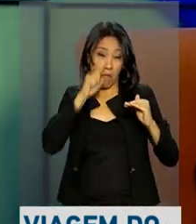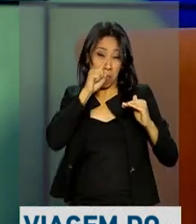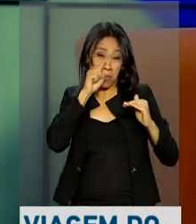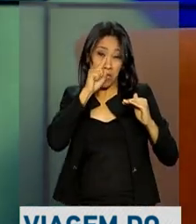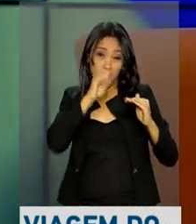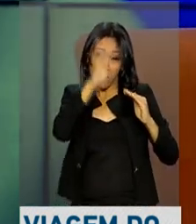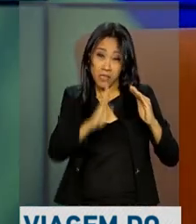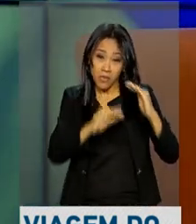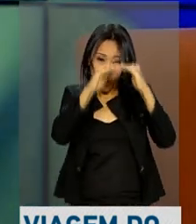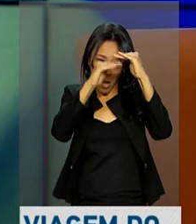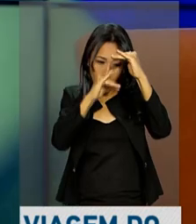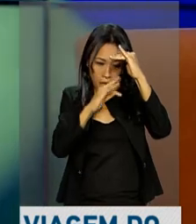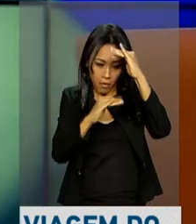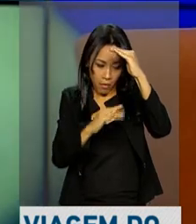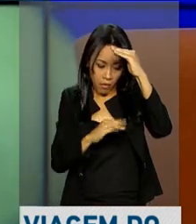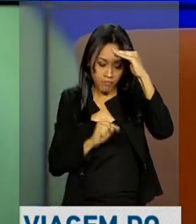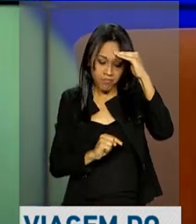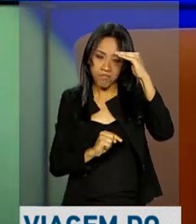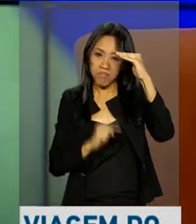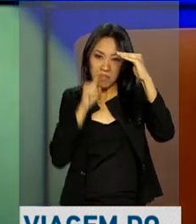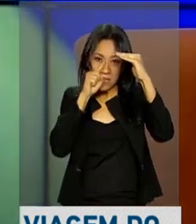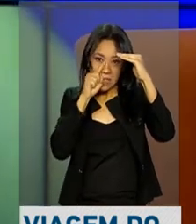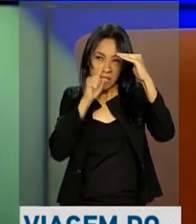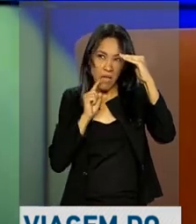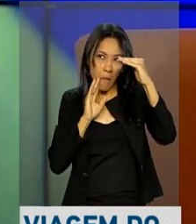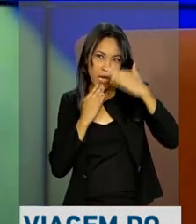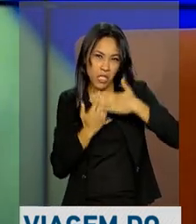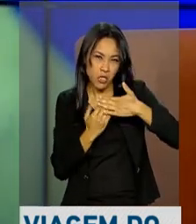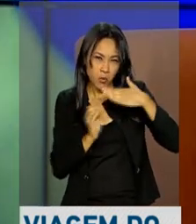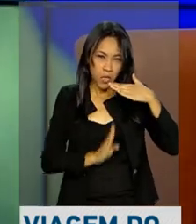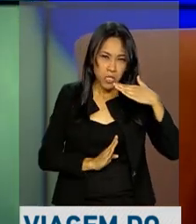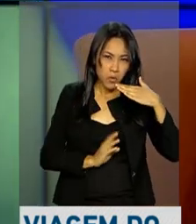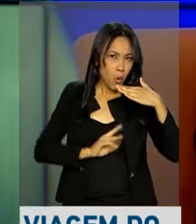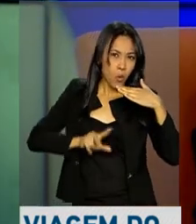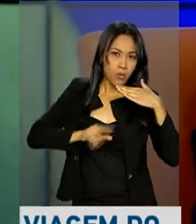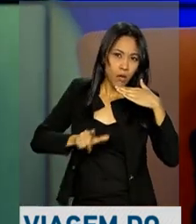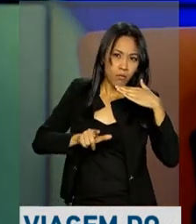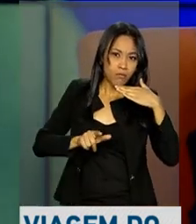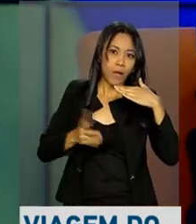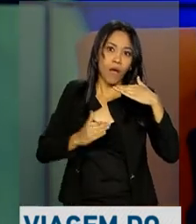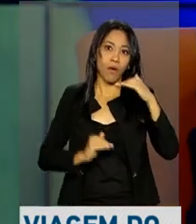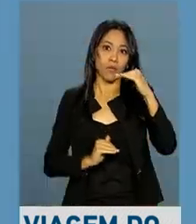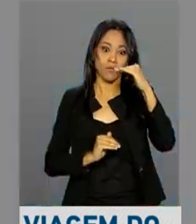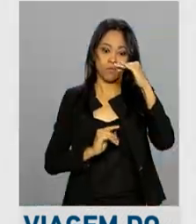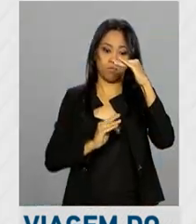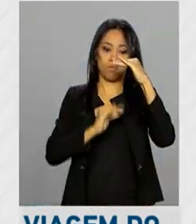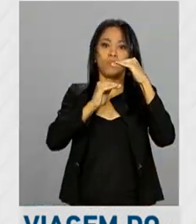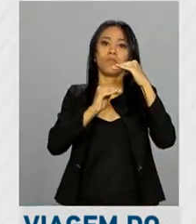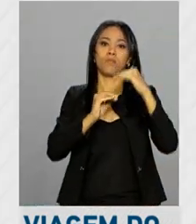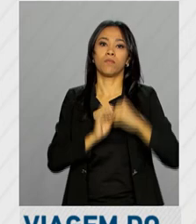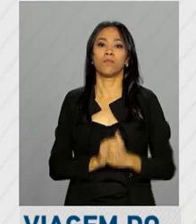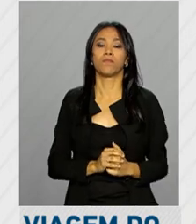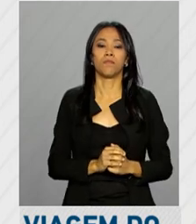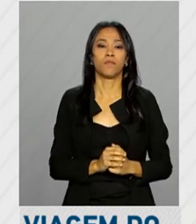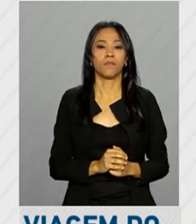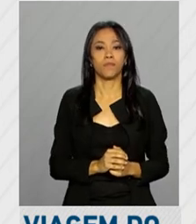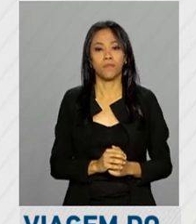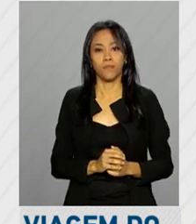Brasil significa, eu vou acreditar no Brasil ou não. Isso é o que mais interessa ao investidor. Né?